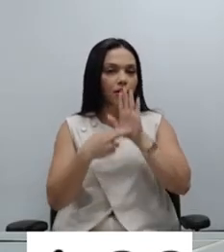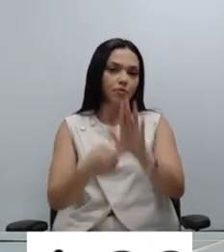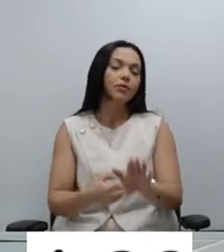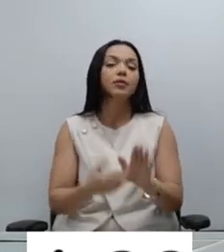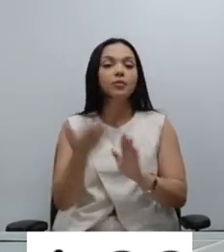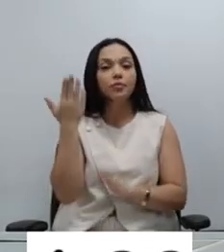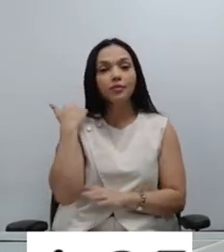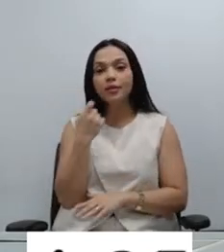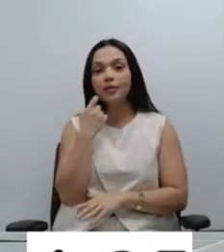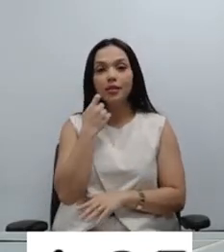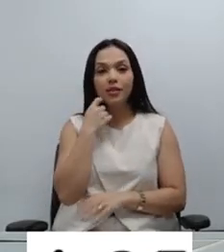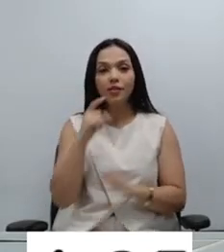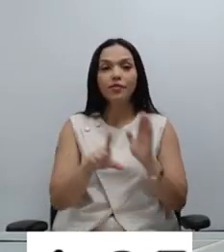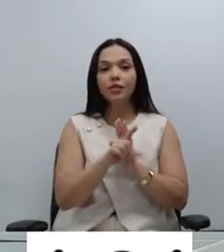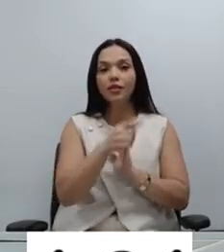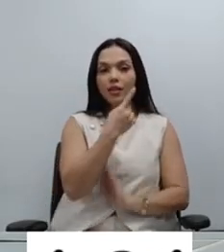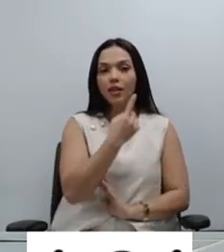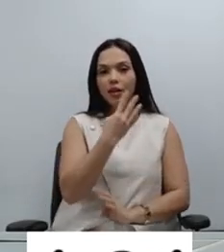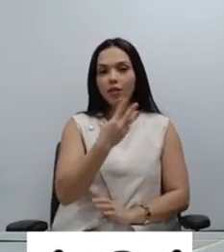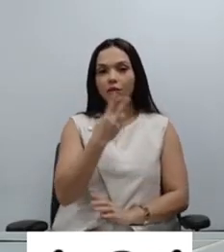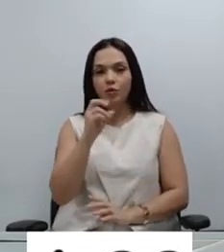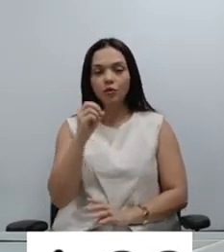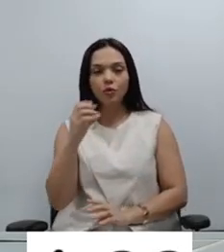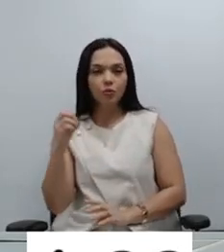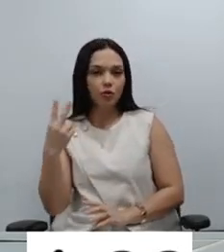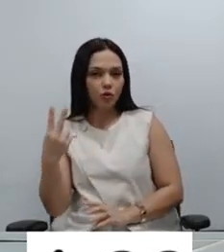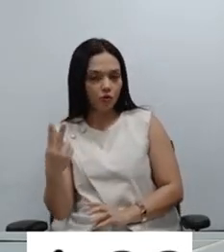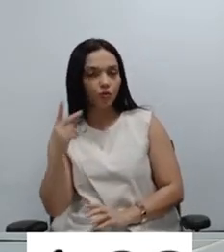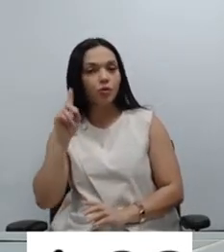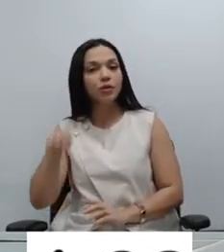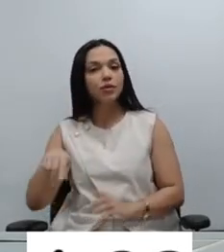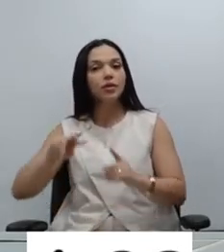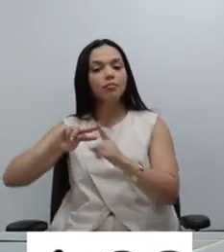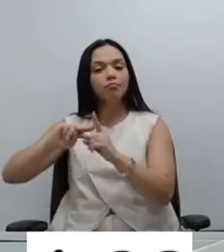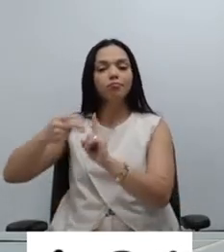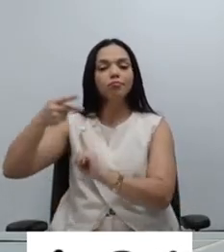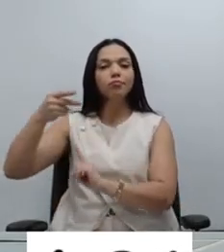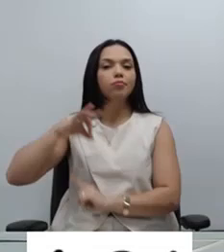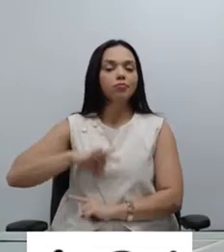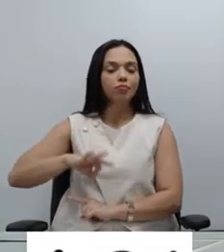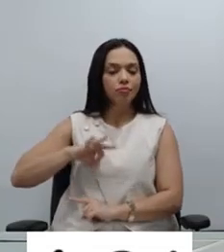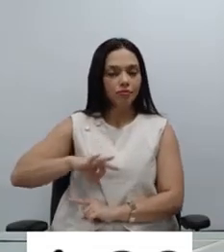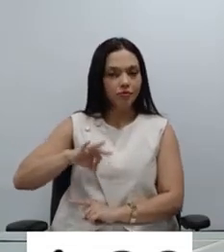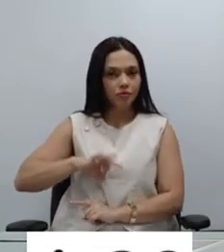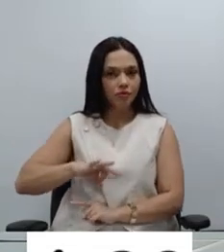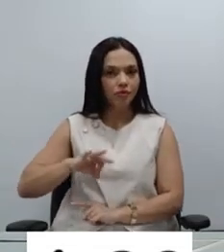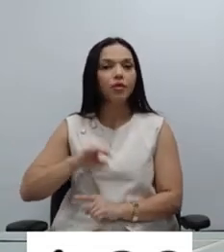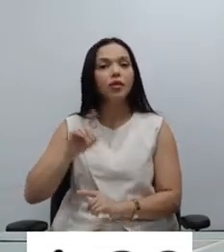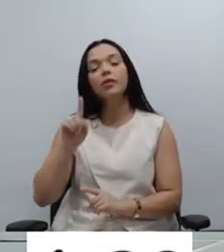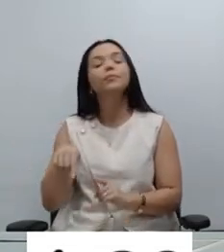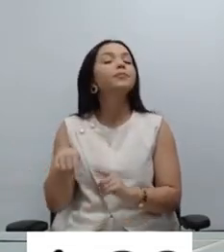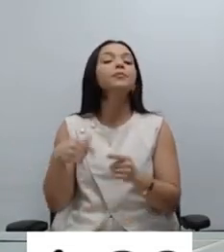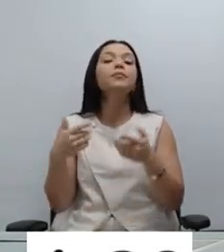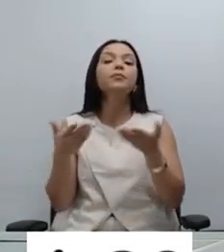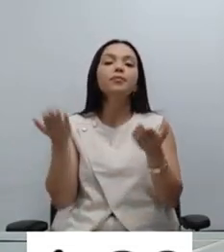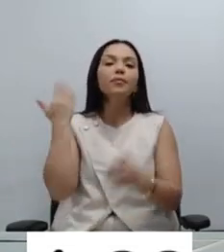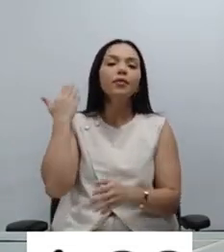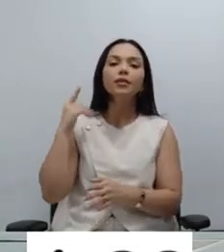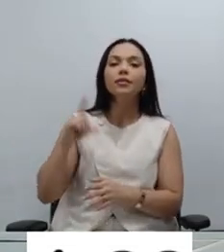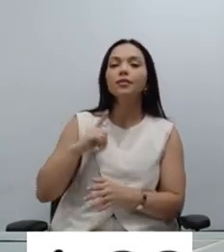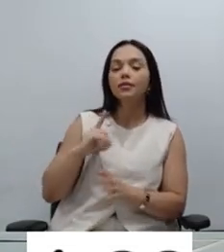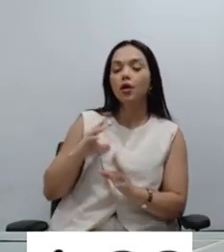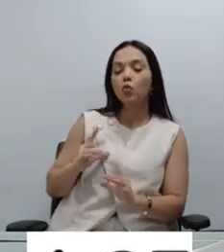1412 de 2024, que garante a reposição salarial dos servidores e das servidoras da Defensoria, além de retirar as travas que impediam a